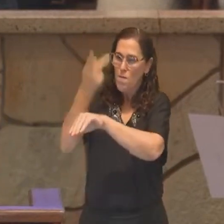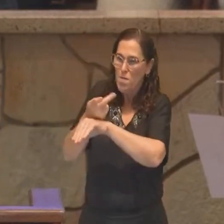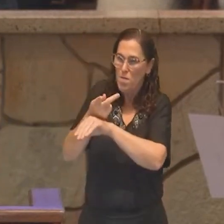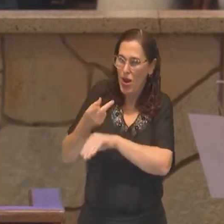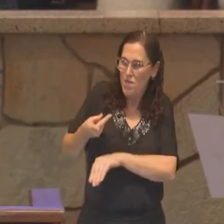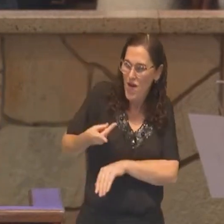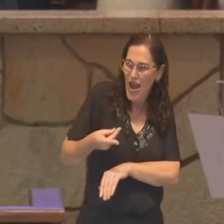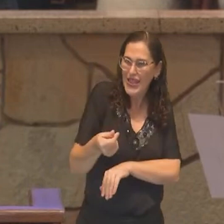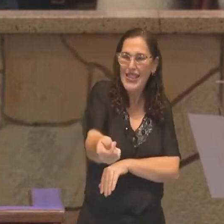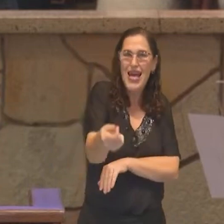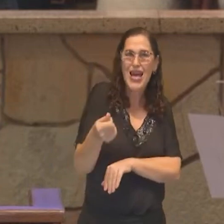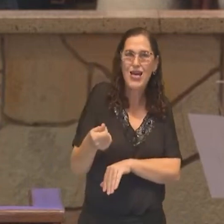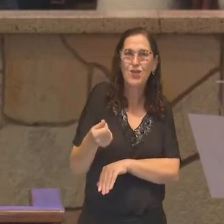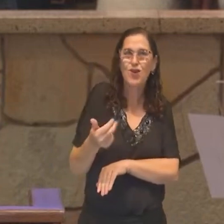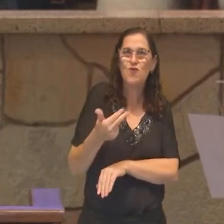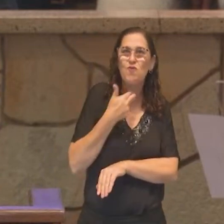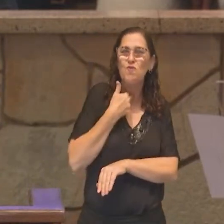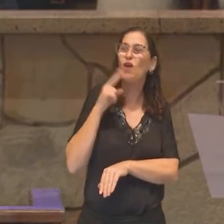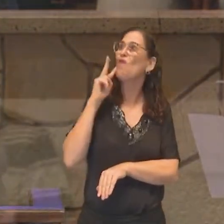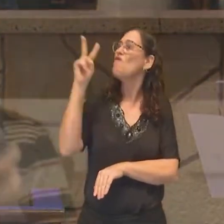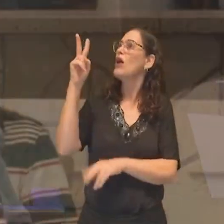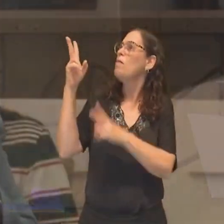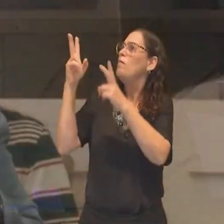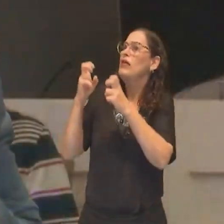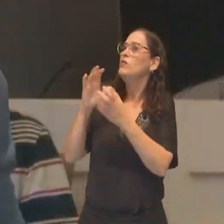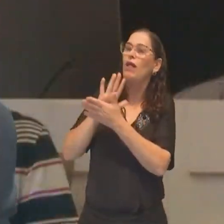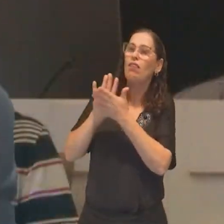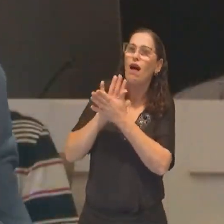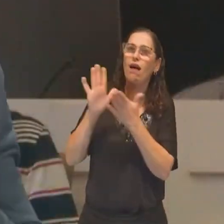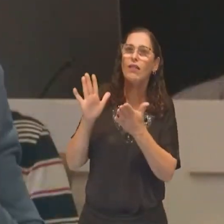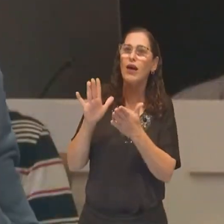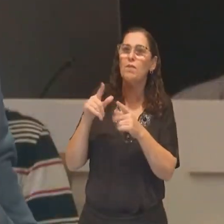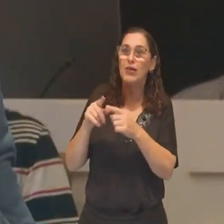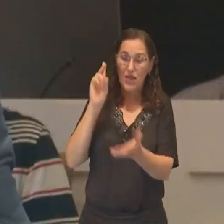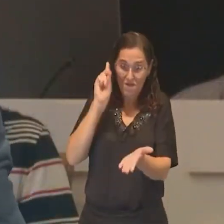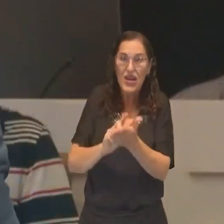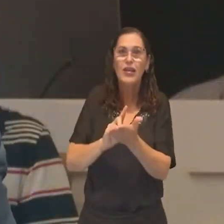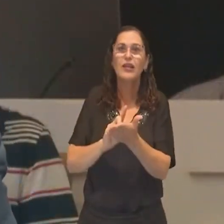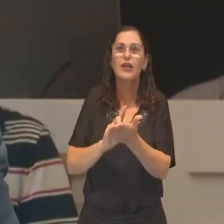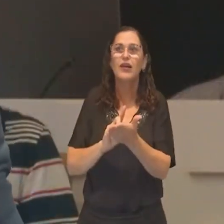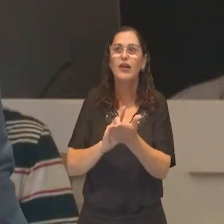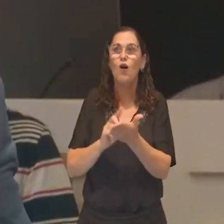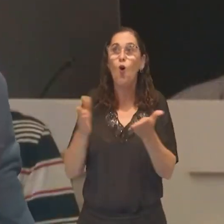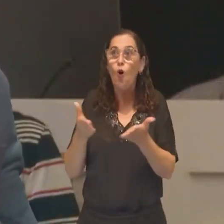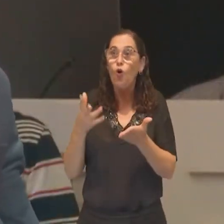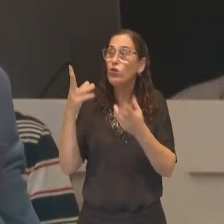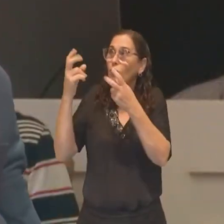uma recompensa que não pode ser vista ou percebida, mas que é real,